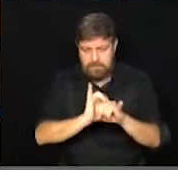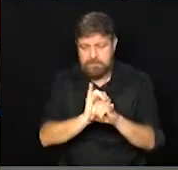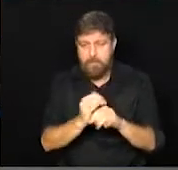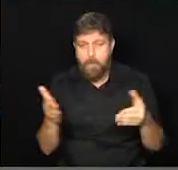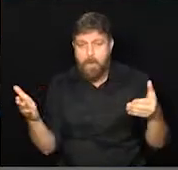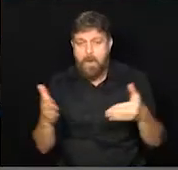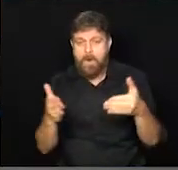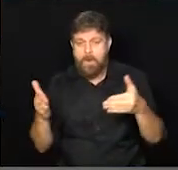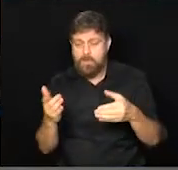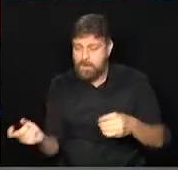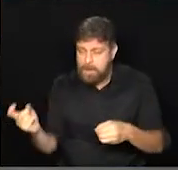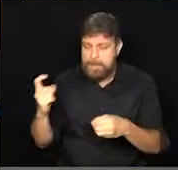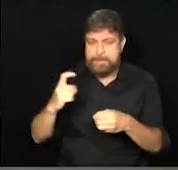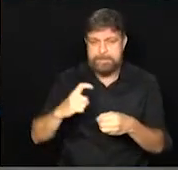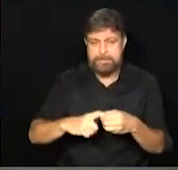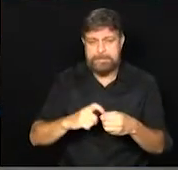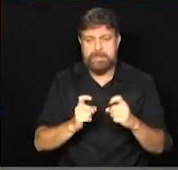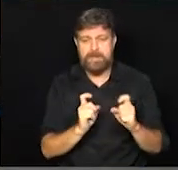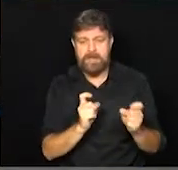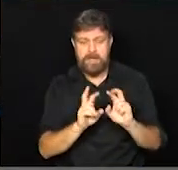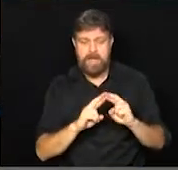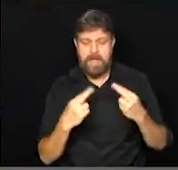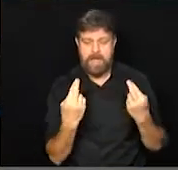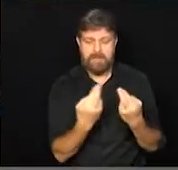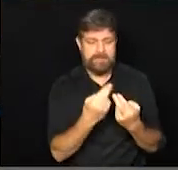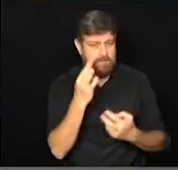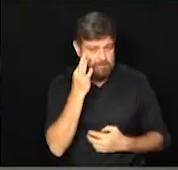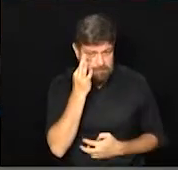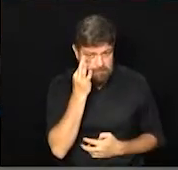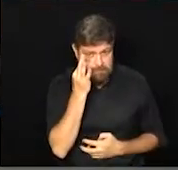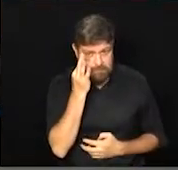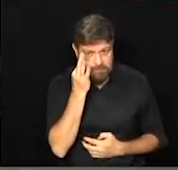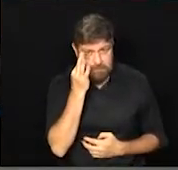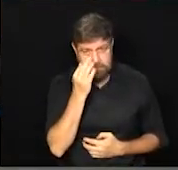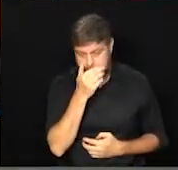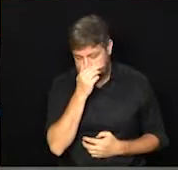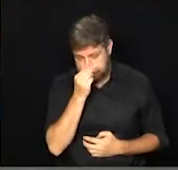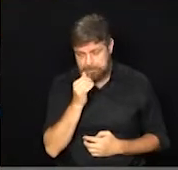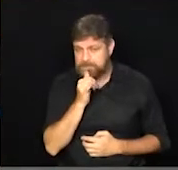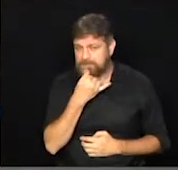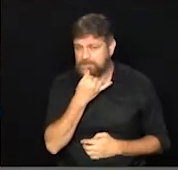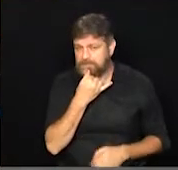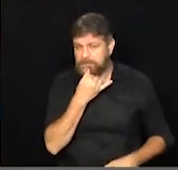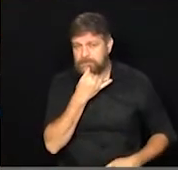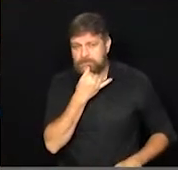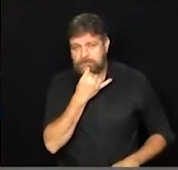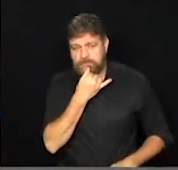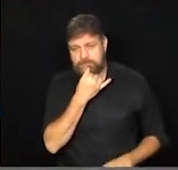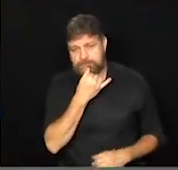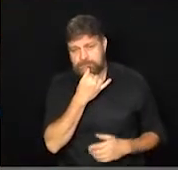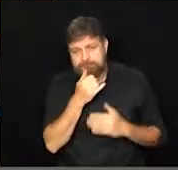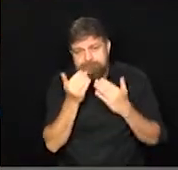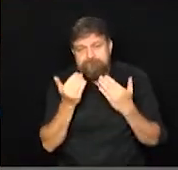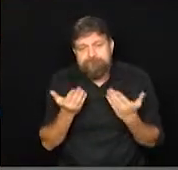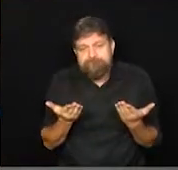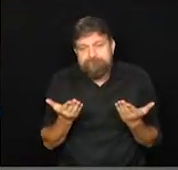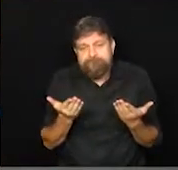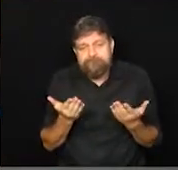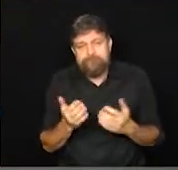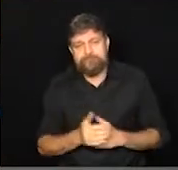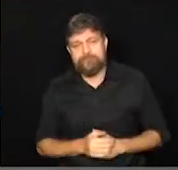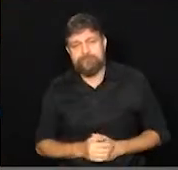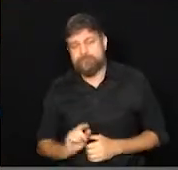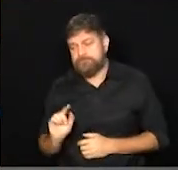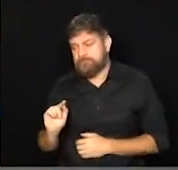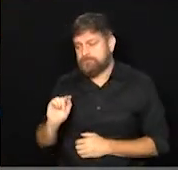retorno para as reuniões presenciais. Infelizmente, ou não sei se infelizmente ou não,